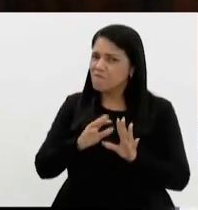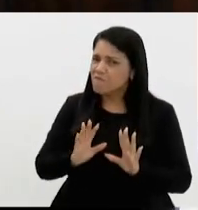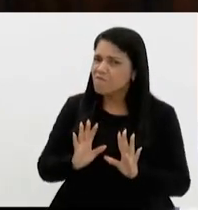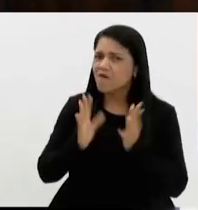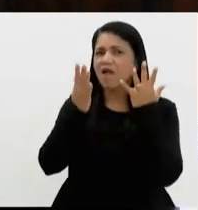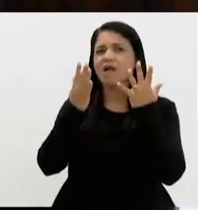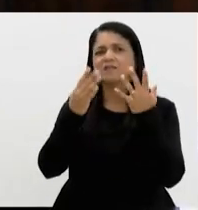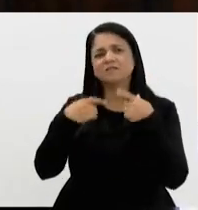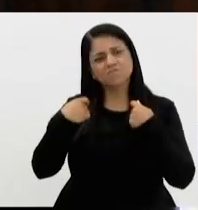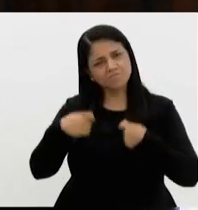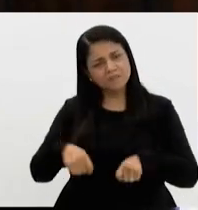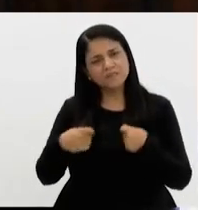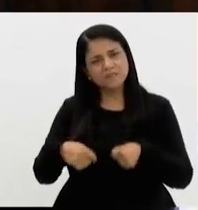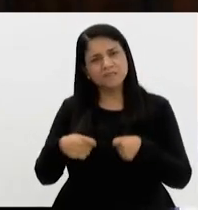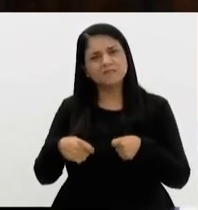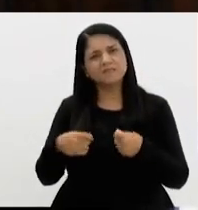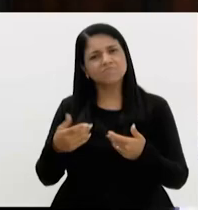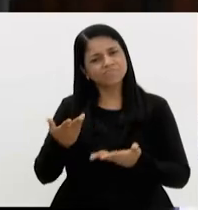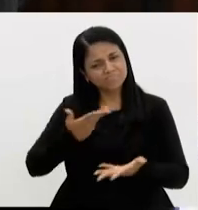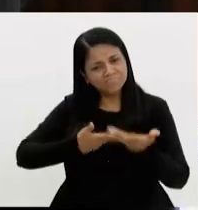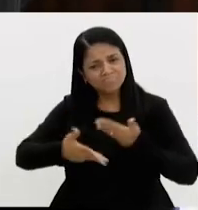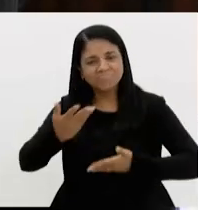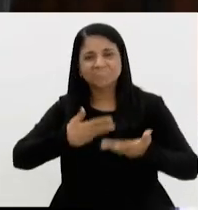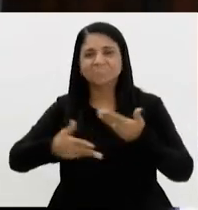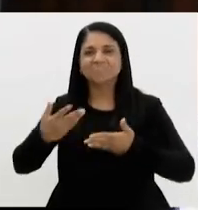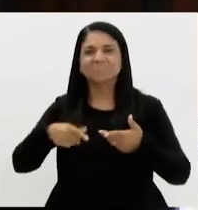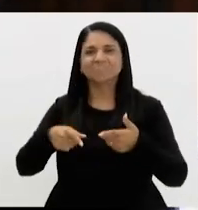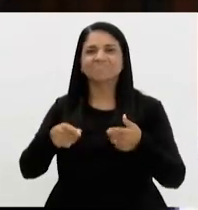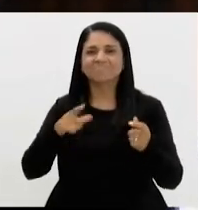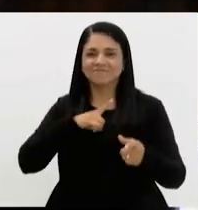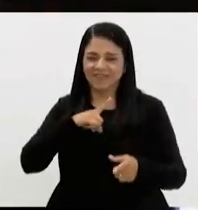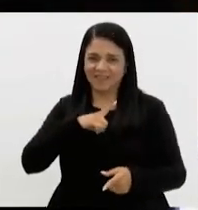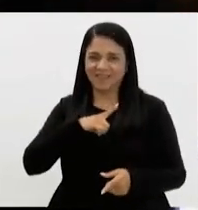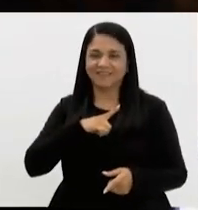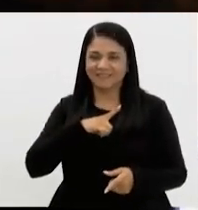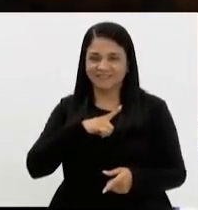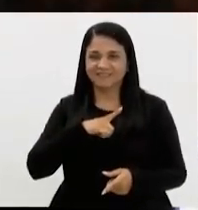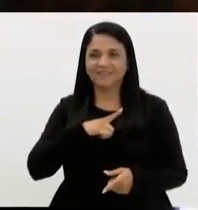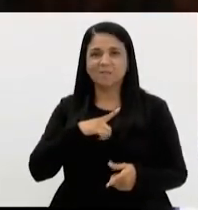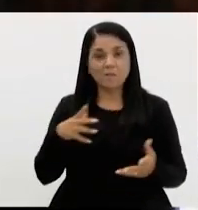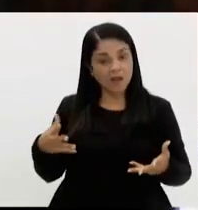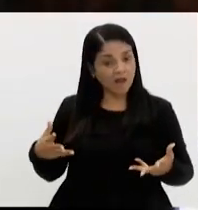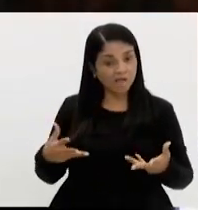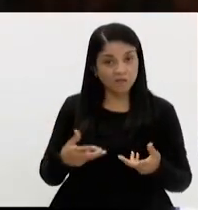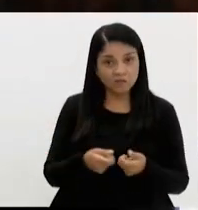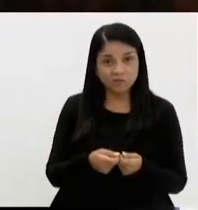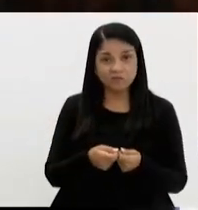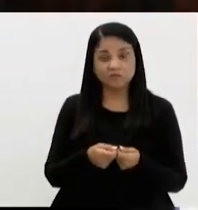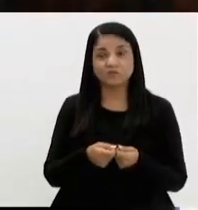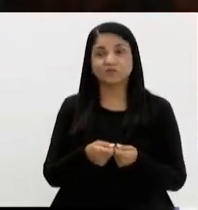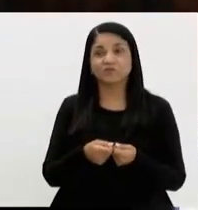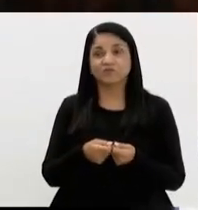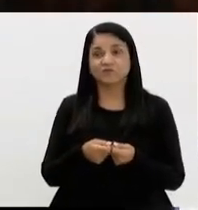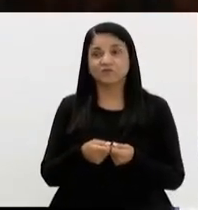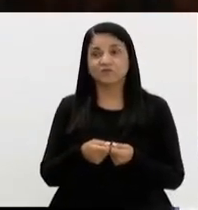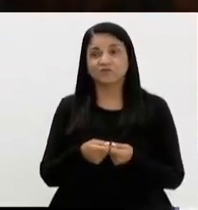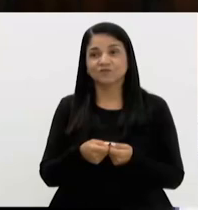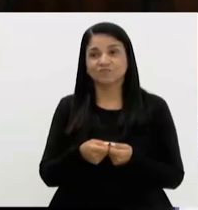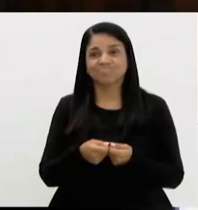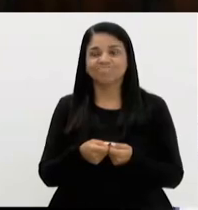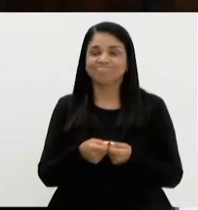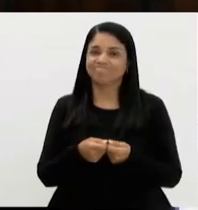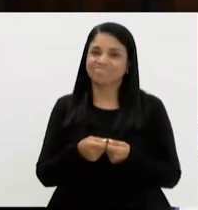gente tem que celebrar a possibilidade que a gente tem isso é maravilhoso de mandar para casa quem não trabalhou